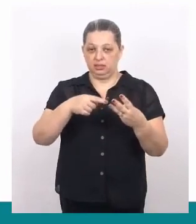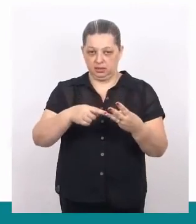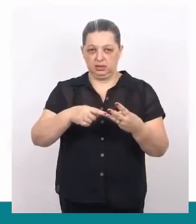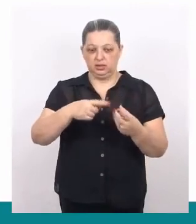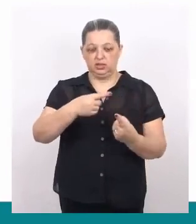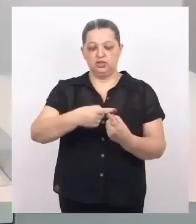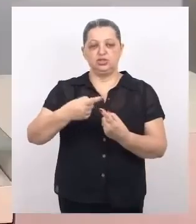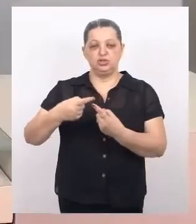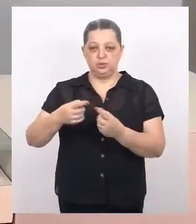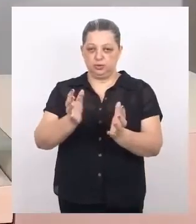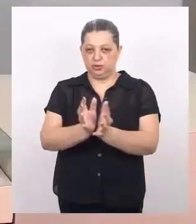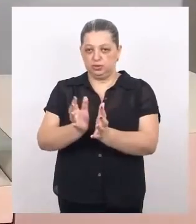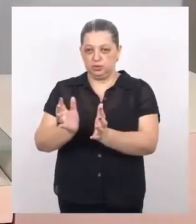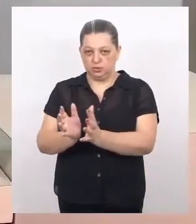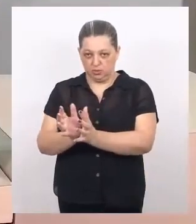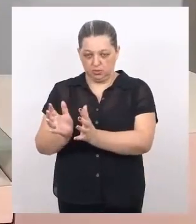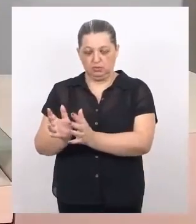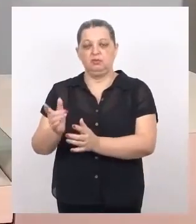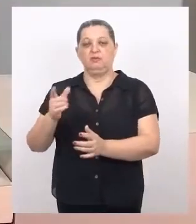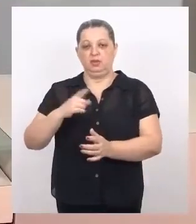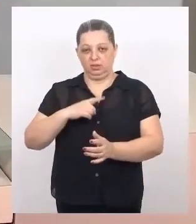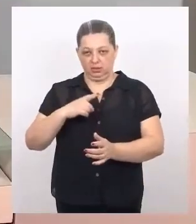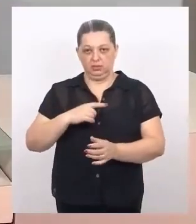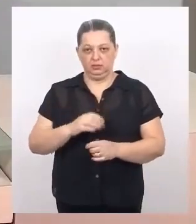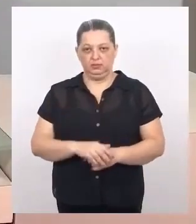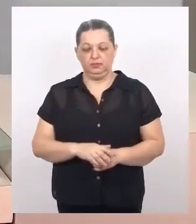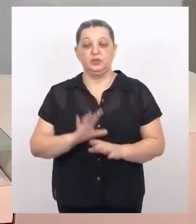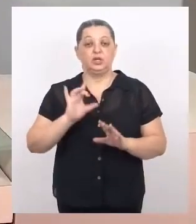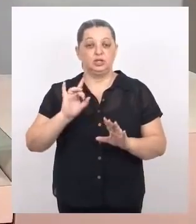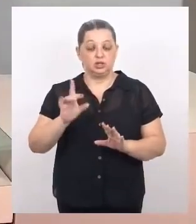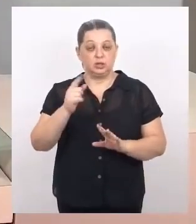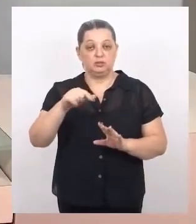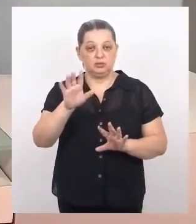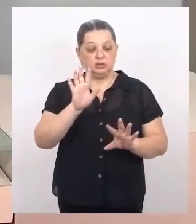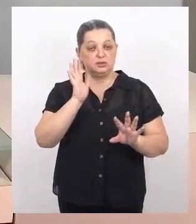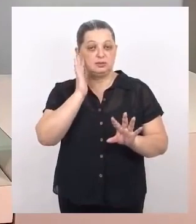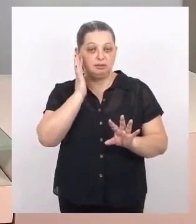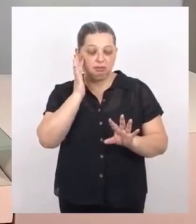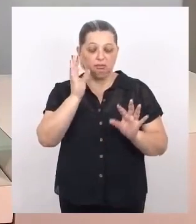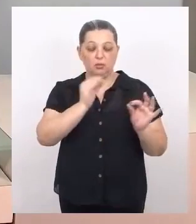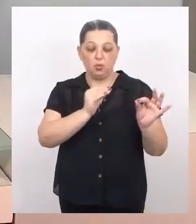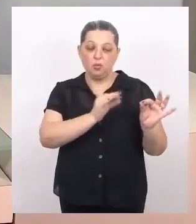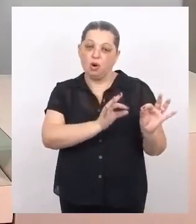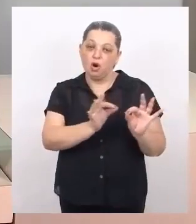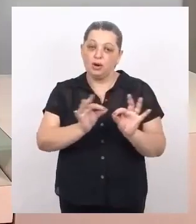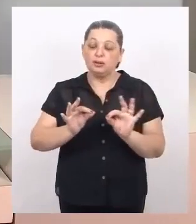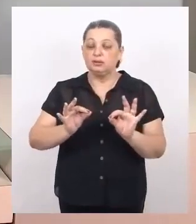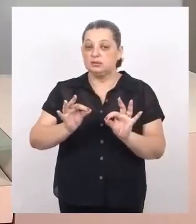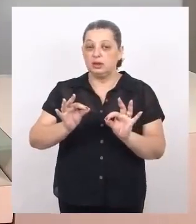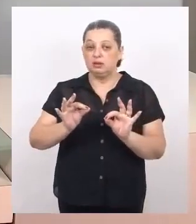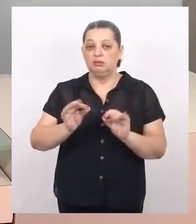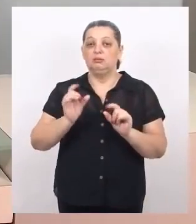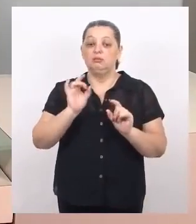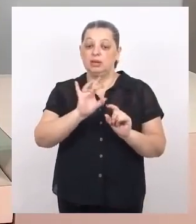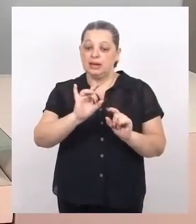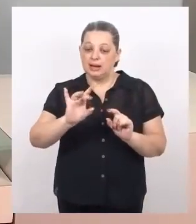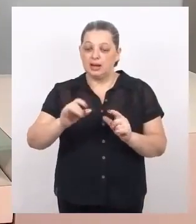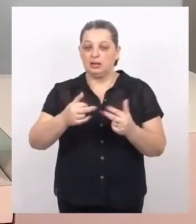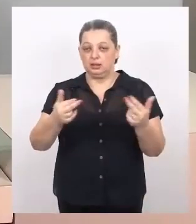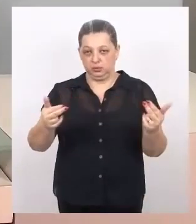de turma que eu falei vão ter, tá bom? Então, só também para organizar na cabeça de todo mundo o que é cada